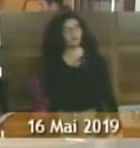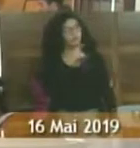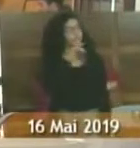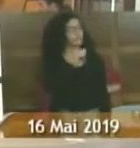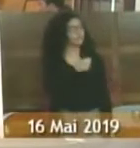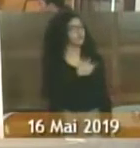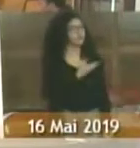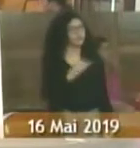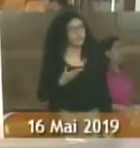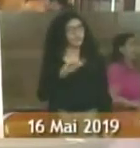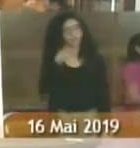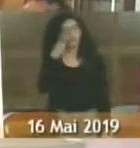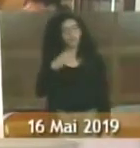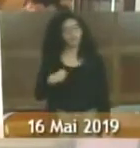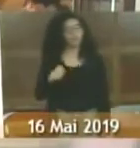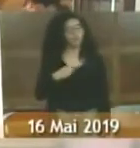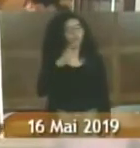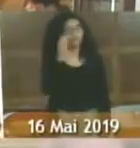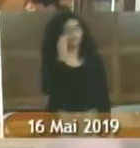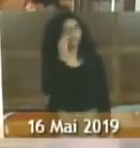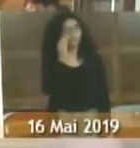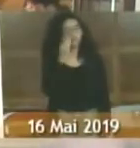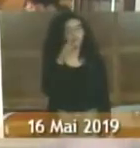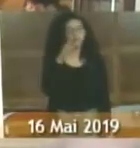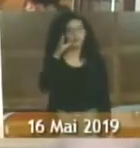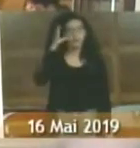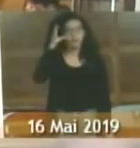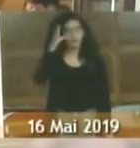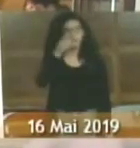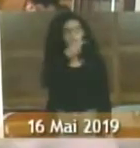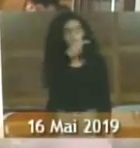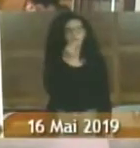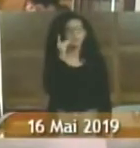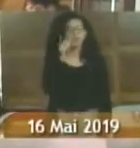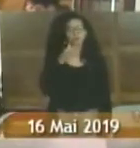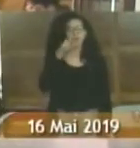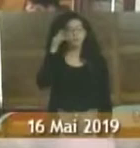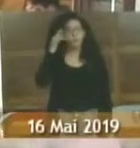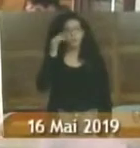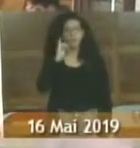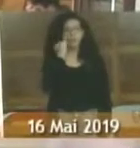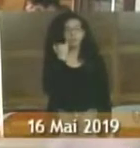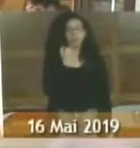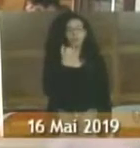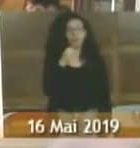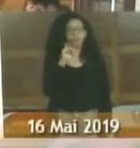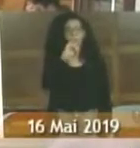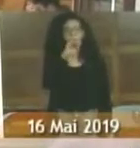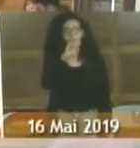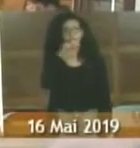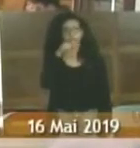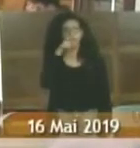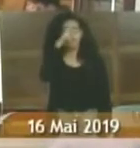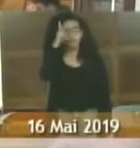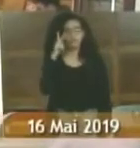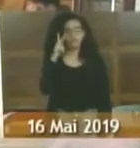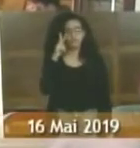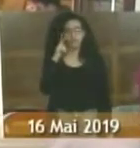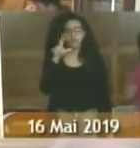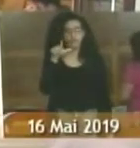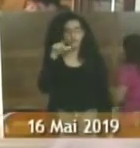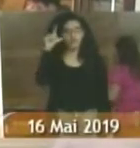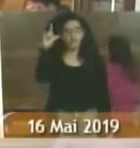todos. Vereadores presentes: Canindé do Social, Claudinho, Dedé da Loteria, Flavinho Araújo, Jane Veiga, Jean, Camugama,